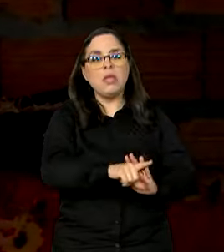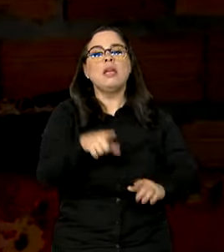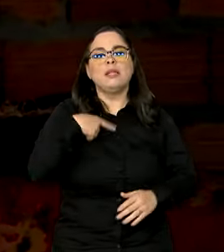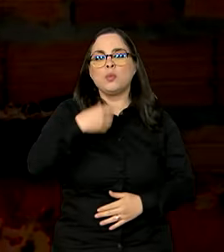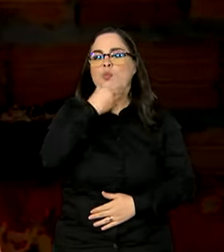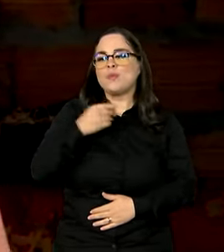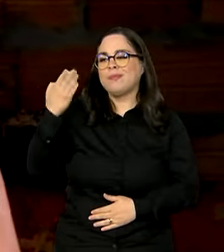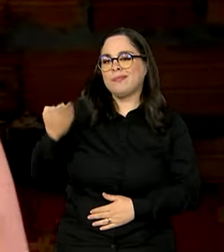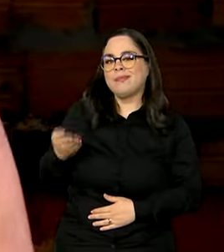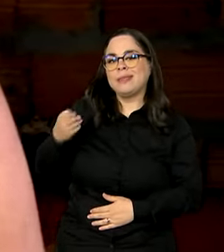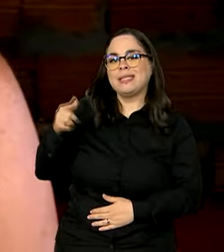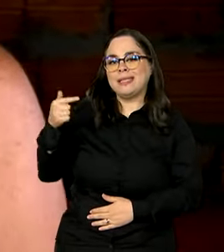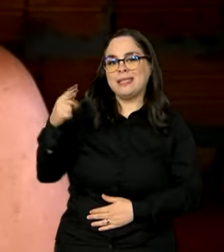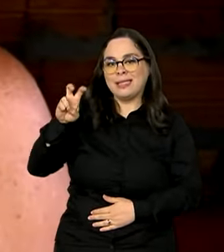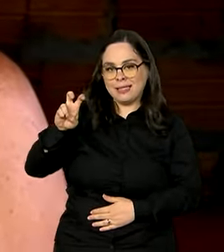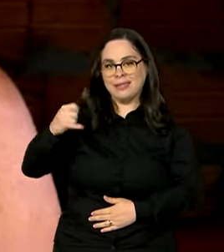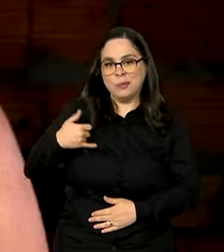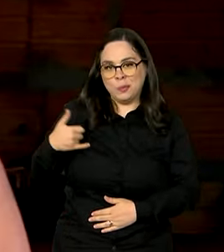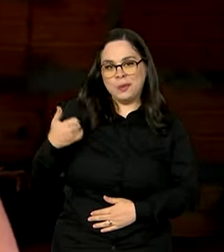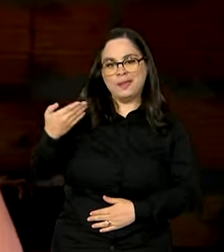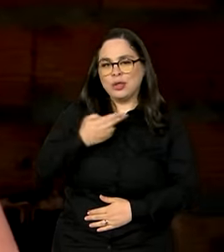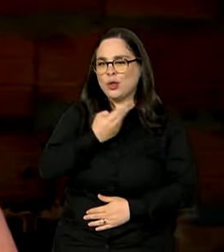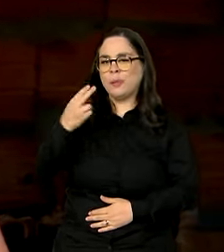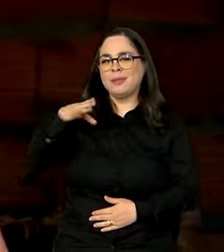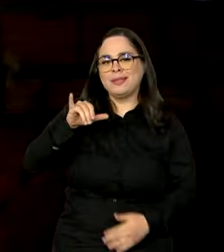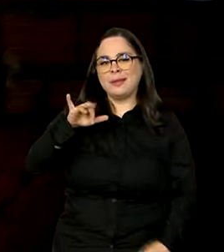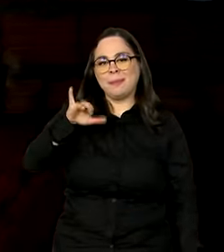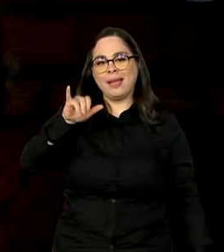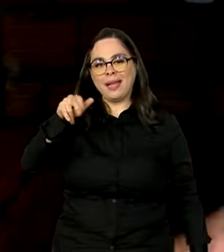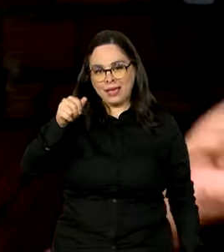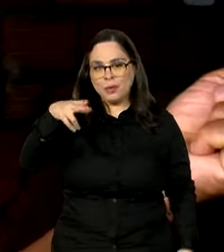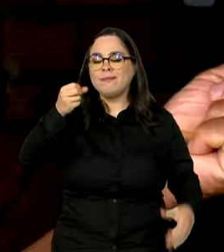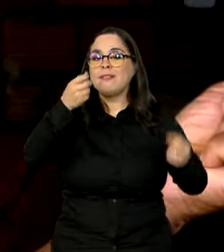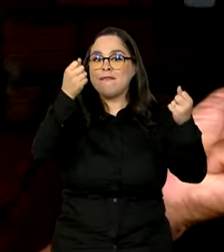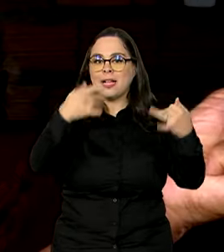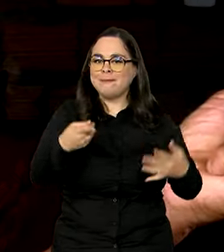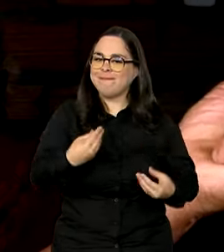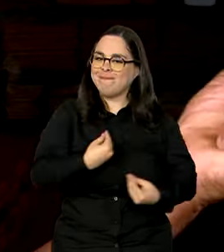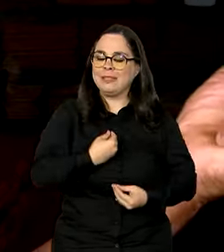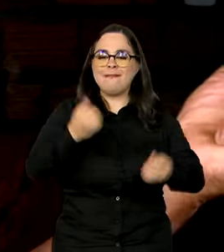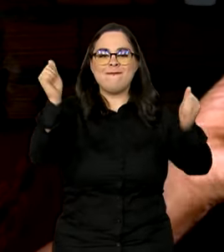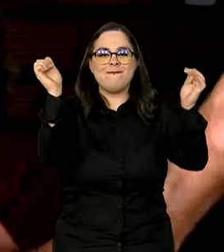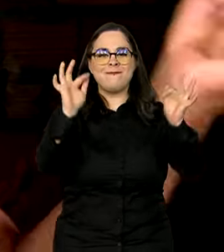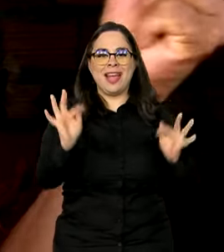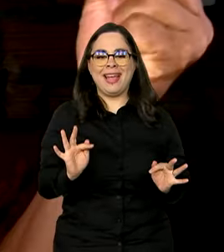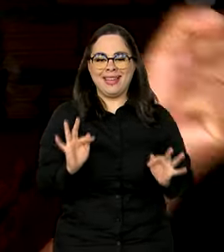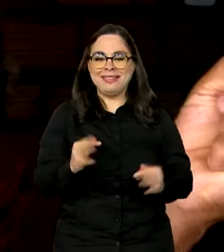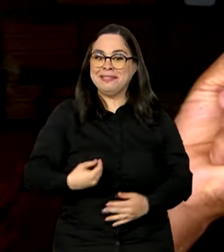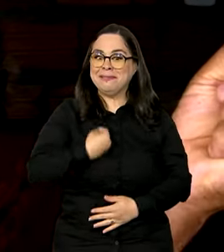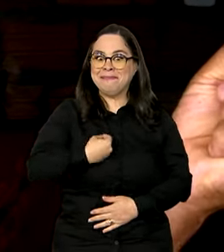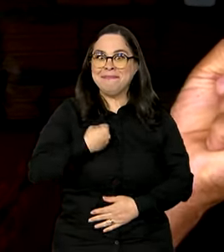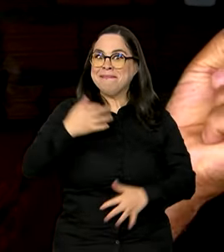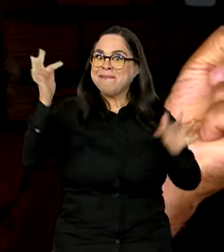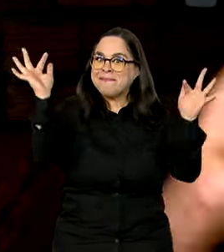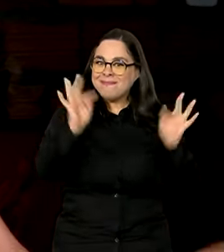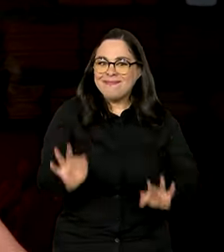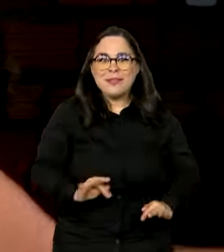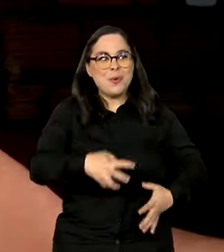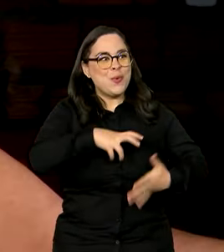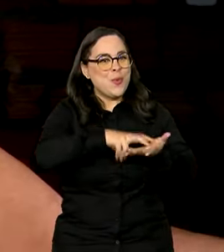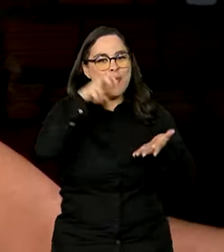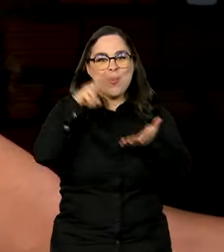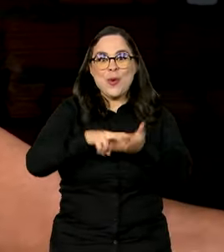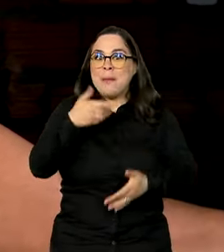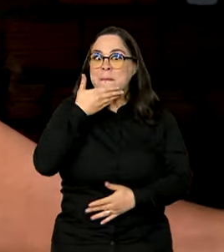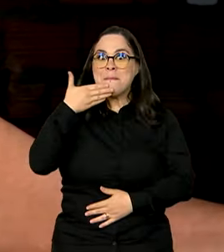anos, fala com alegria sobre essa conquista. Hoje eu me sinto muito feliz, feliz demais. Qual